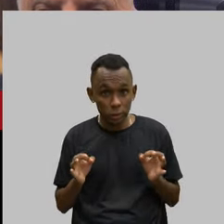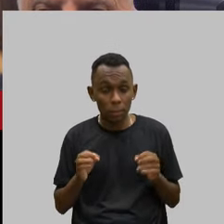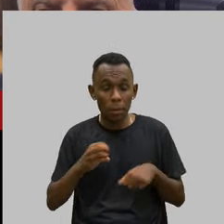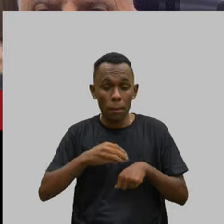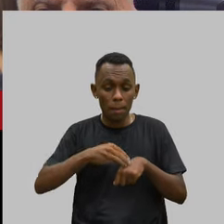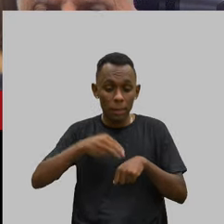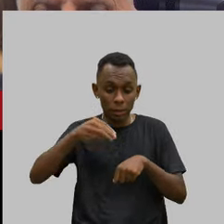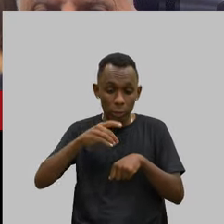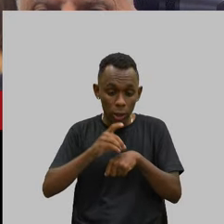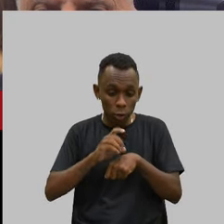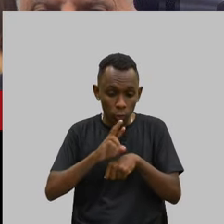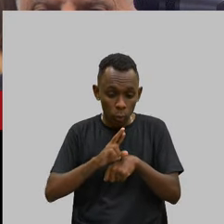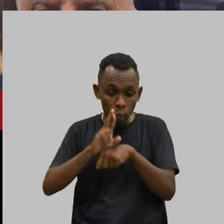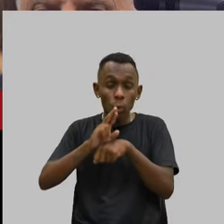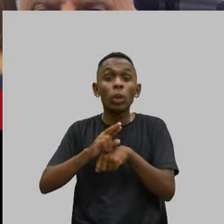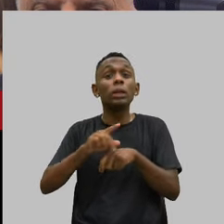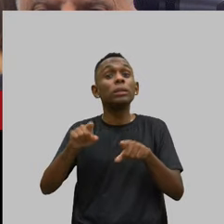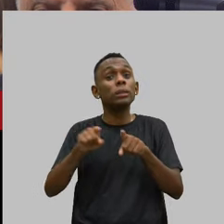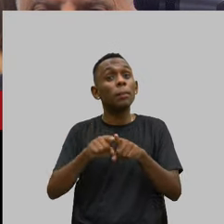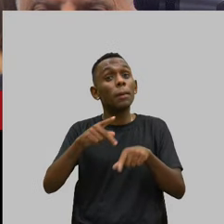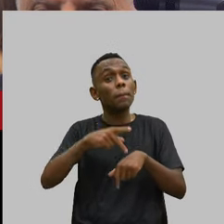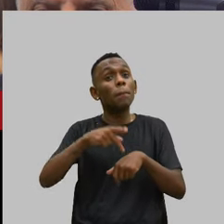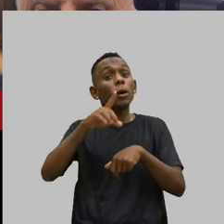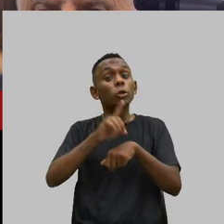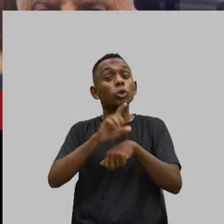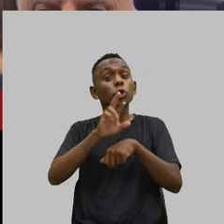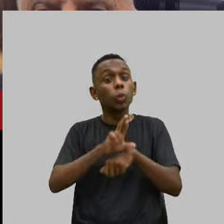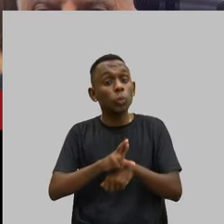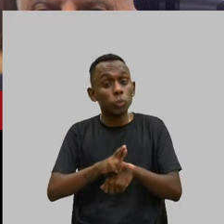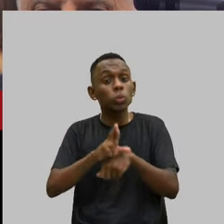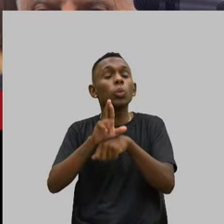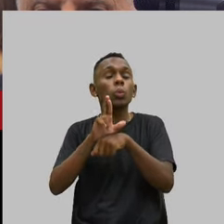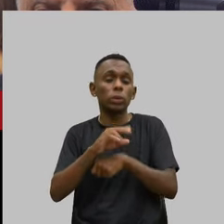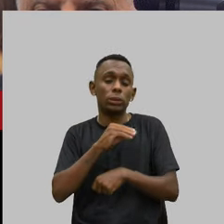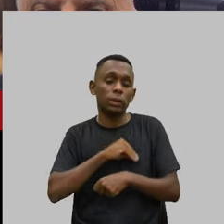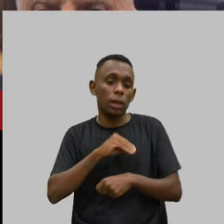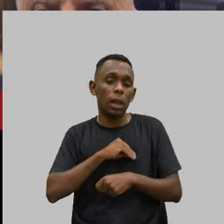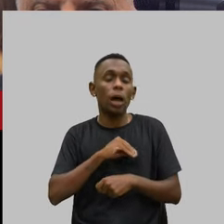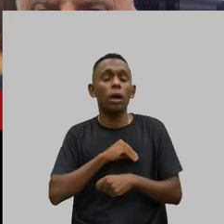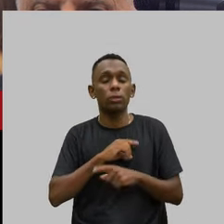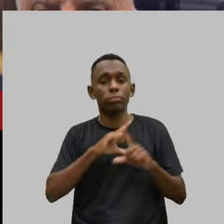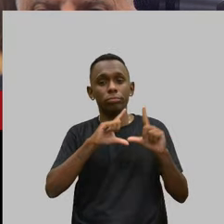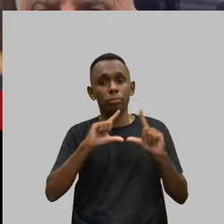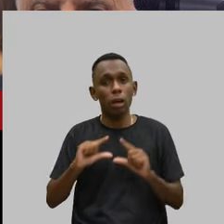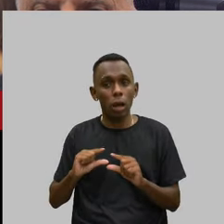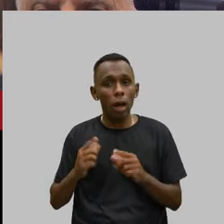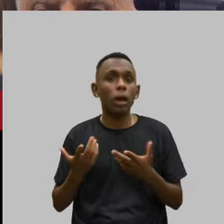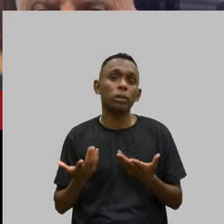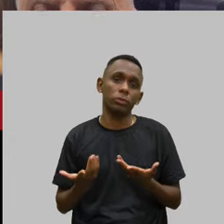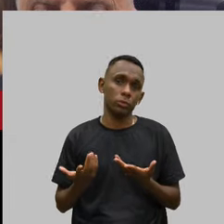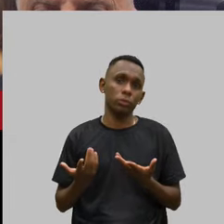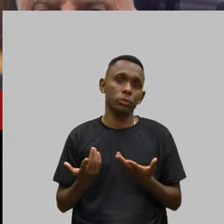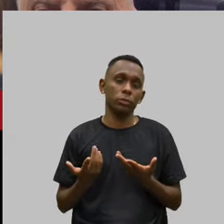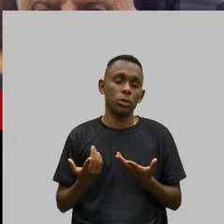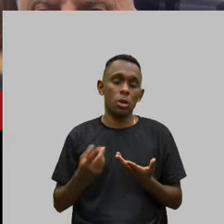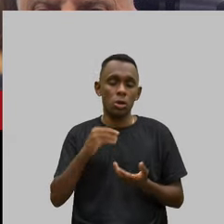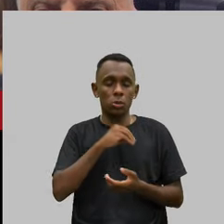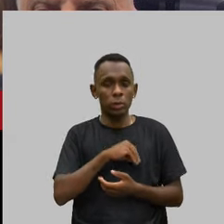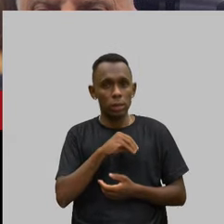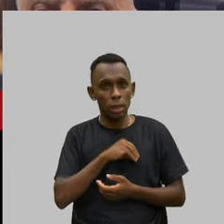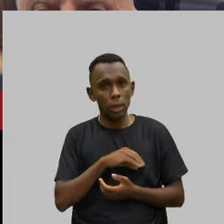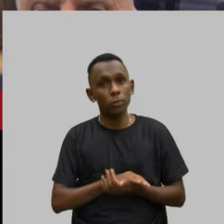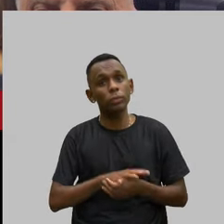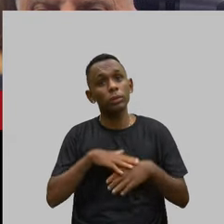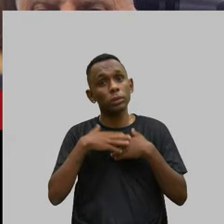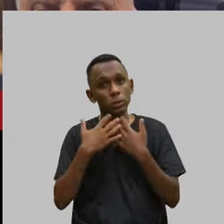pós-doutores nós sabemos que são carreiras completamente eh defasadas do ponto de vista de remuneração então